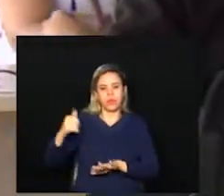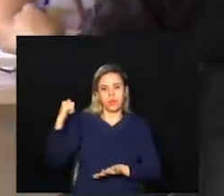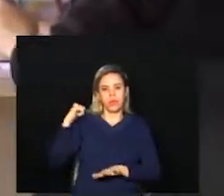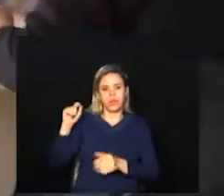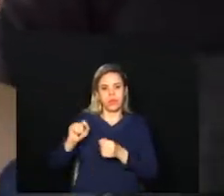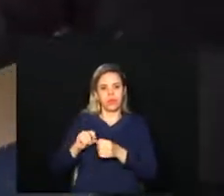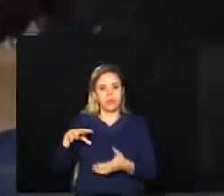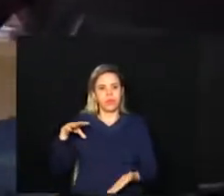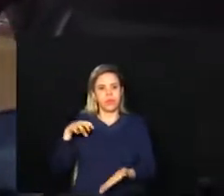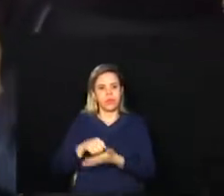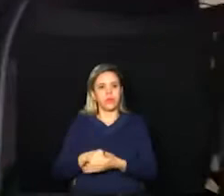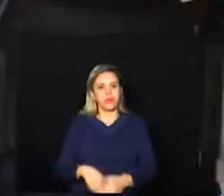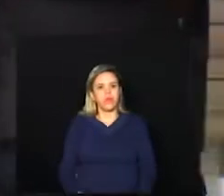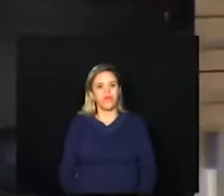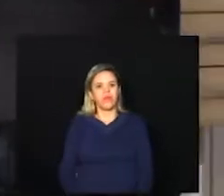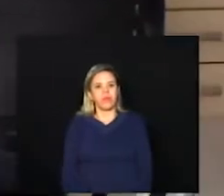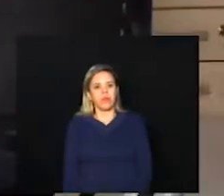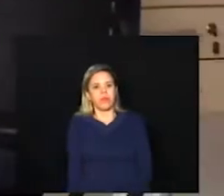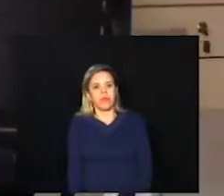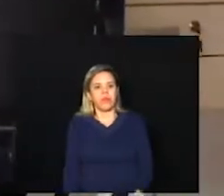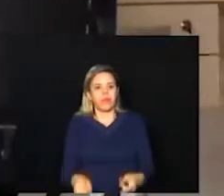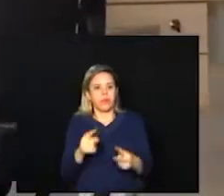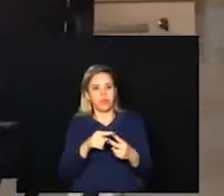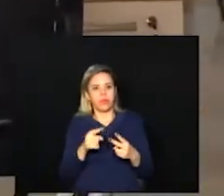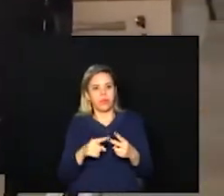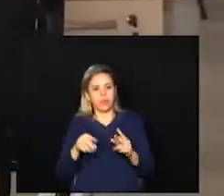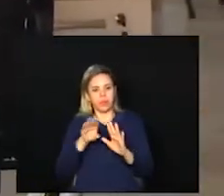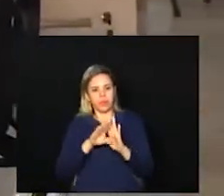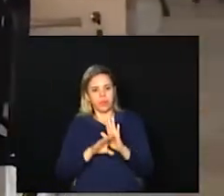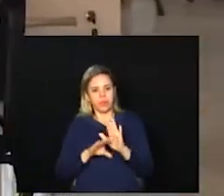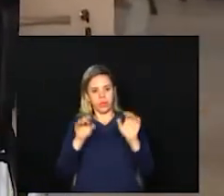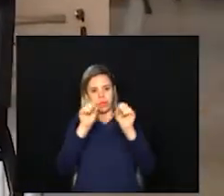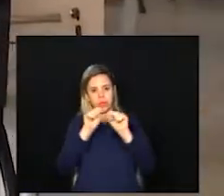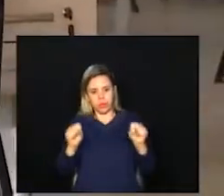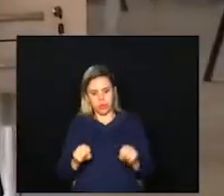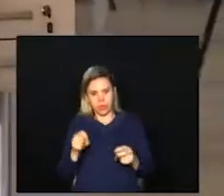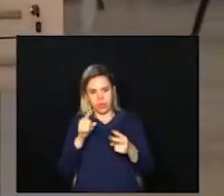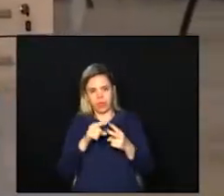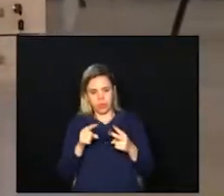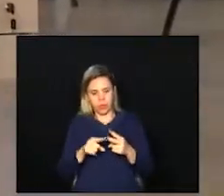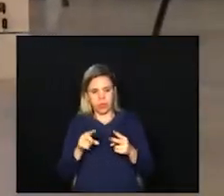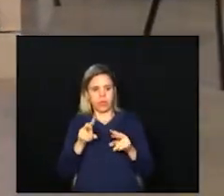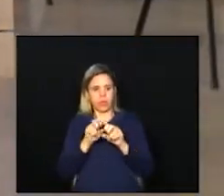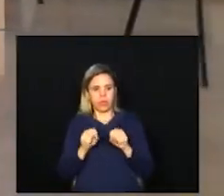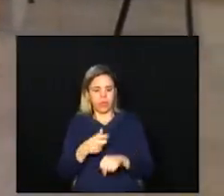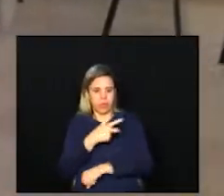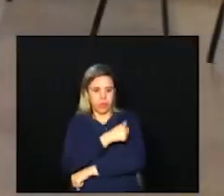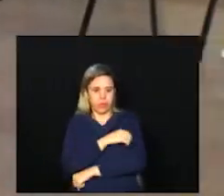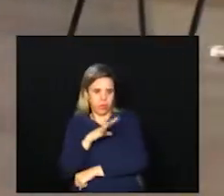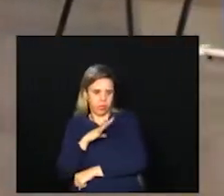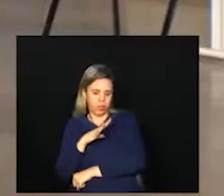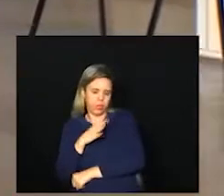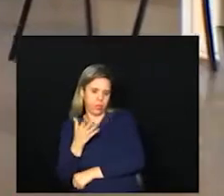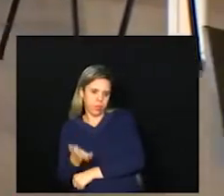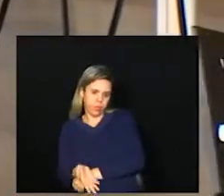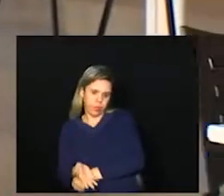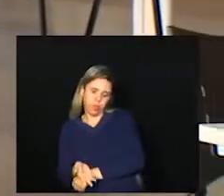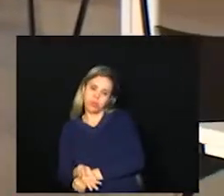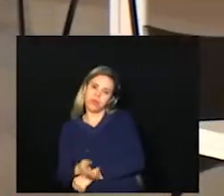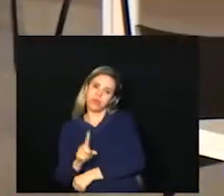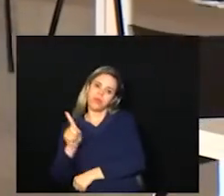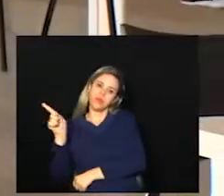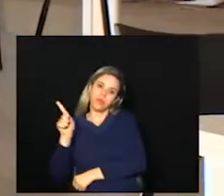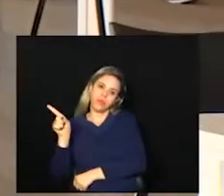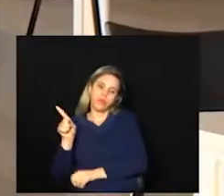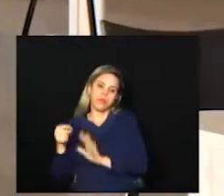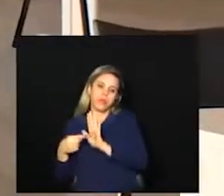fazem o cadastro nos dois programas, nos dois sistemas de imunização do município e do lado de lá nós